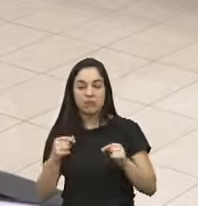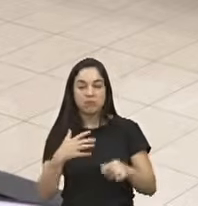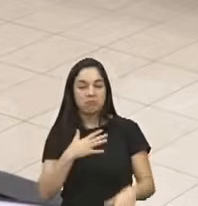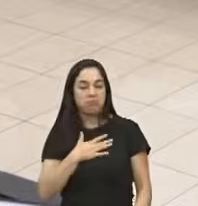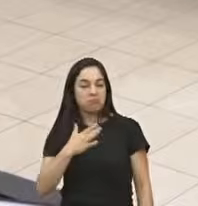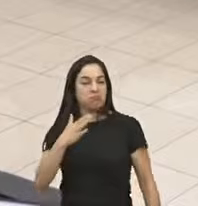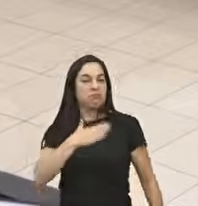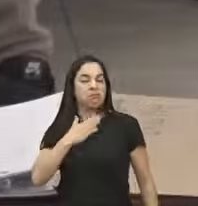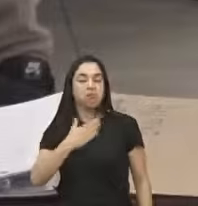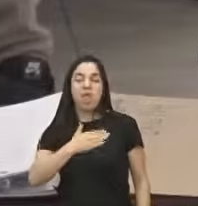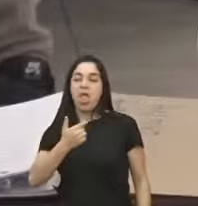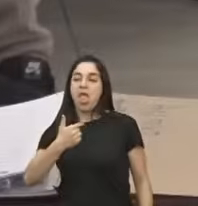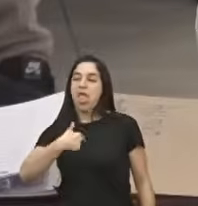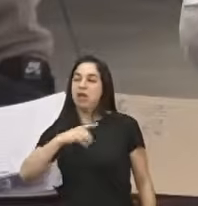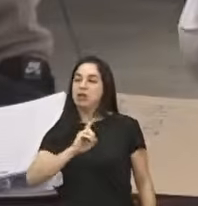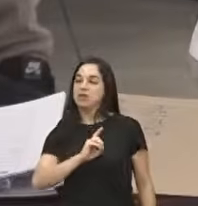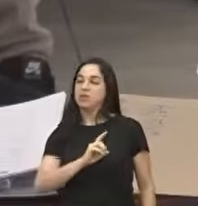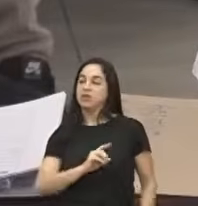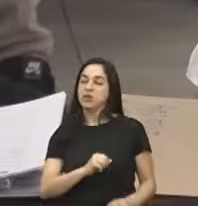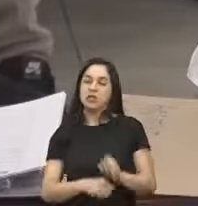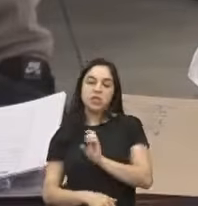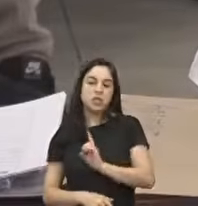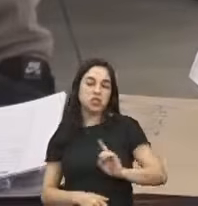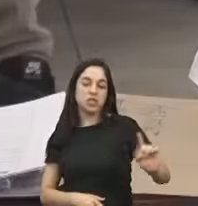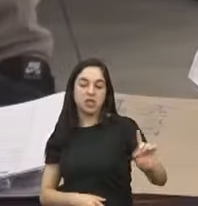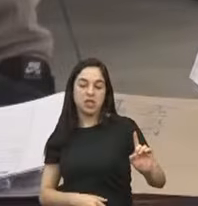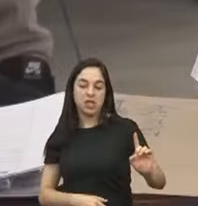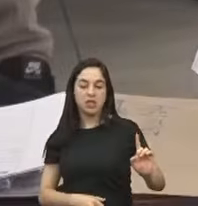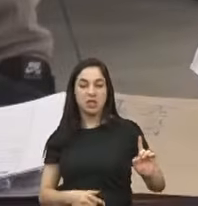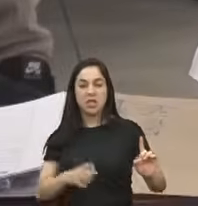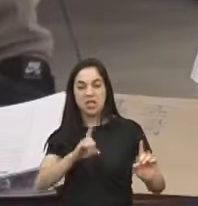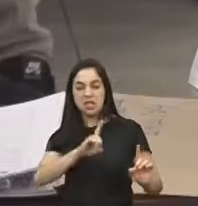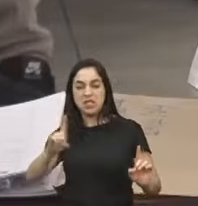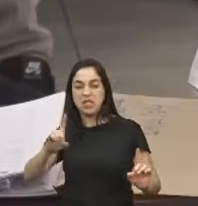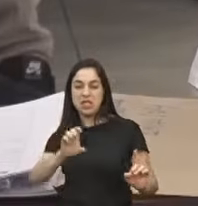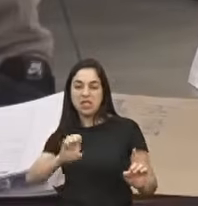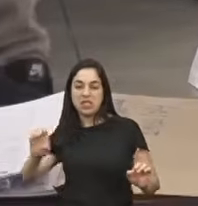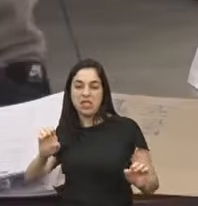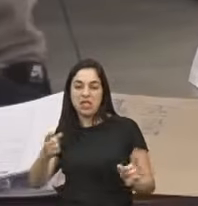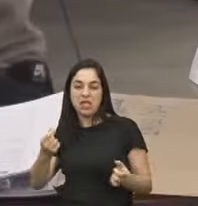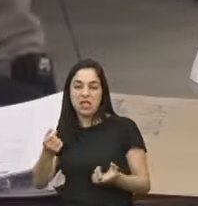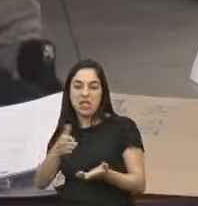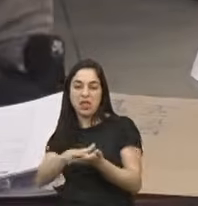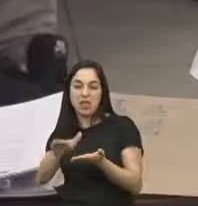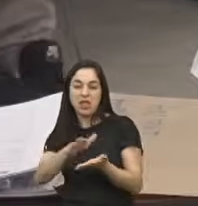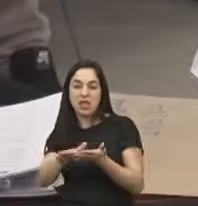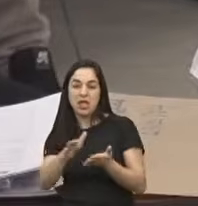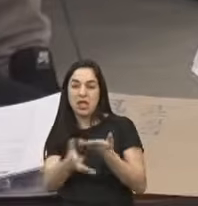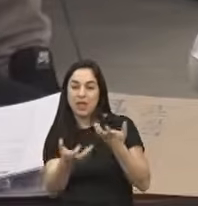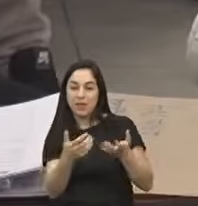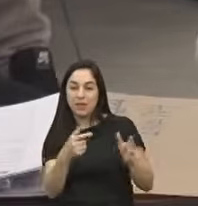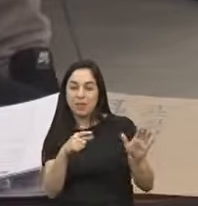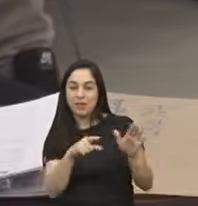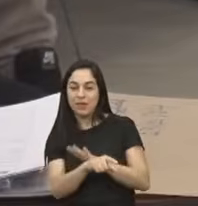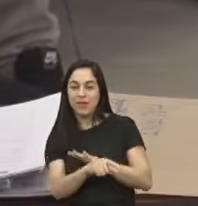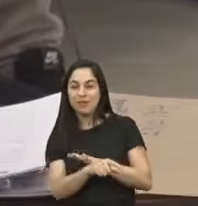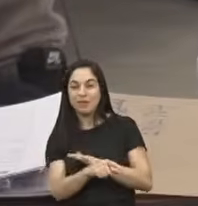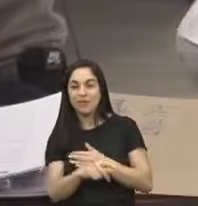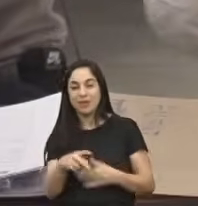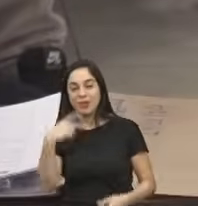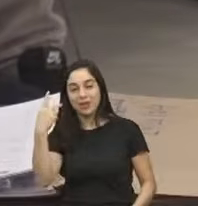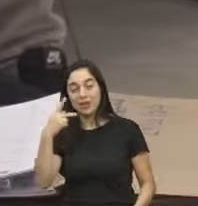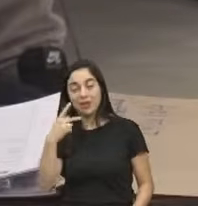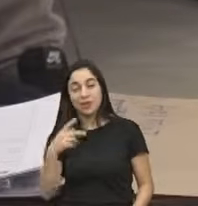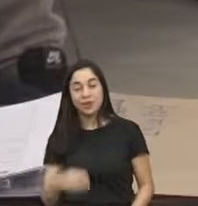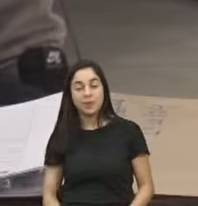para dizer que é de direita, fala que quem gasta é esquerda. Eu ia perguntar para o vereador da direita, não é,